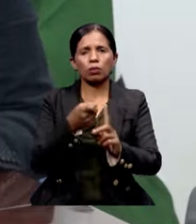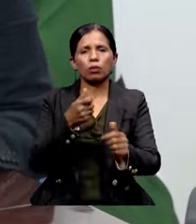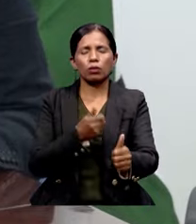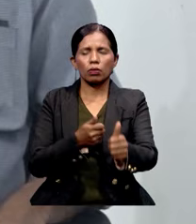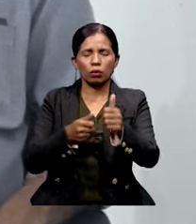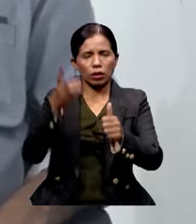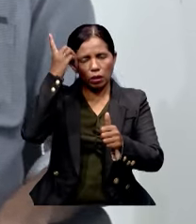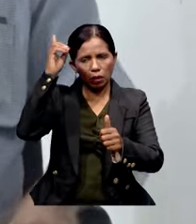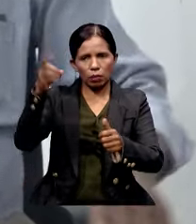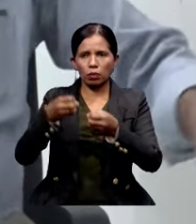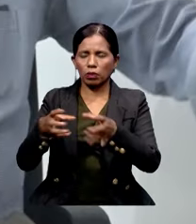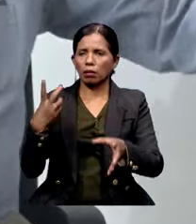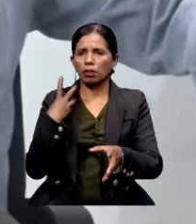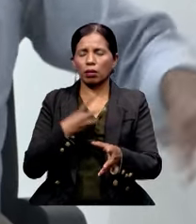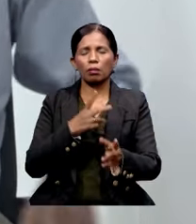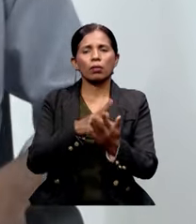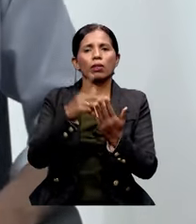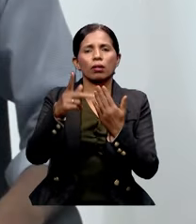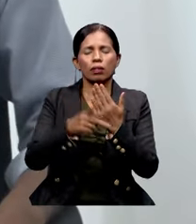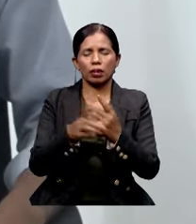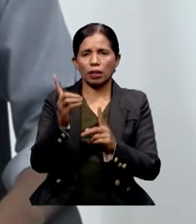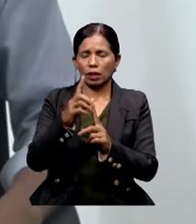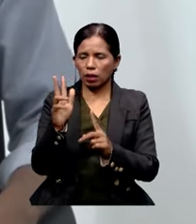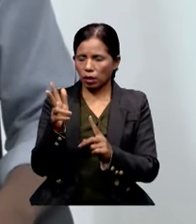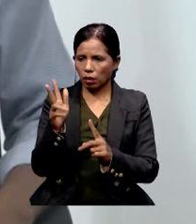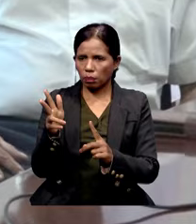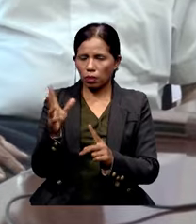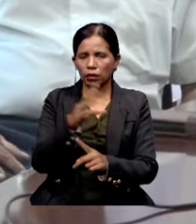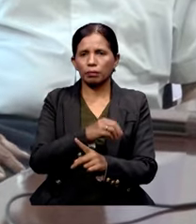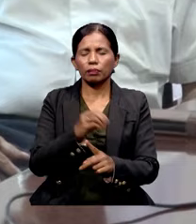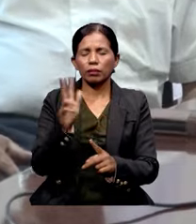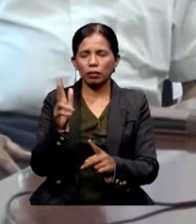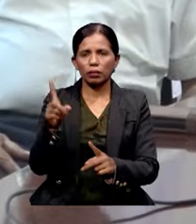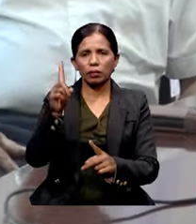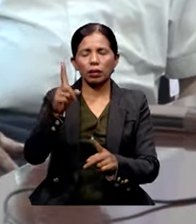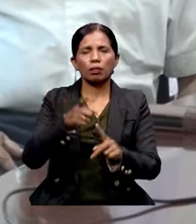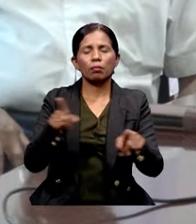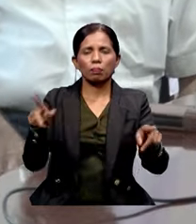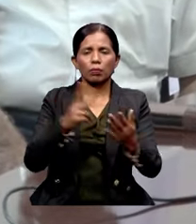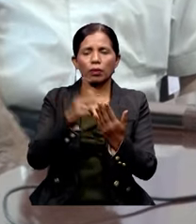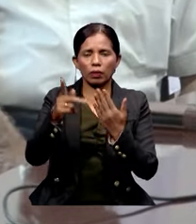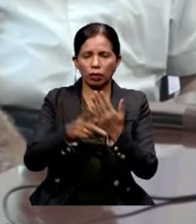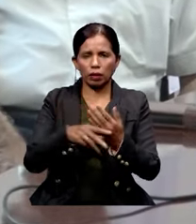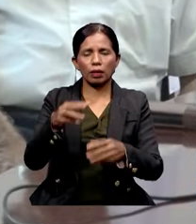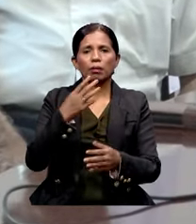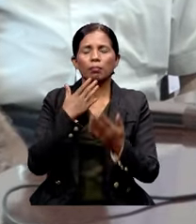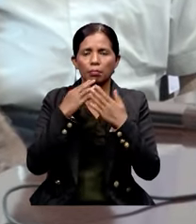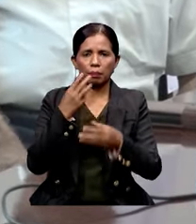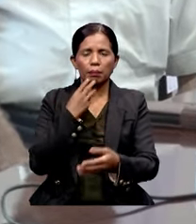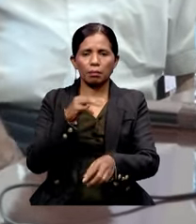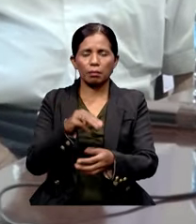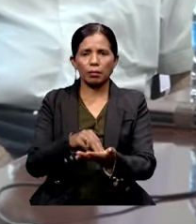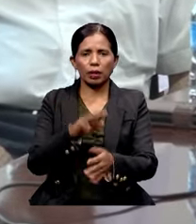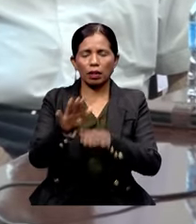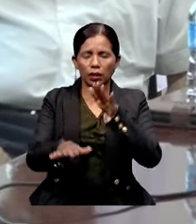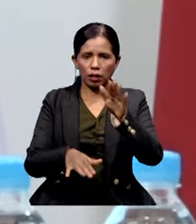nebe simoris programa ne se realize loron tolnulu no tolnul resingida fulang ne ho programa hanesan Misa agradecimento, Marsa usi